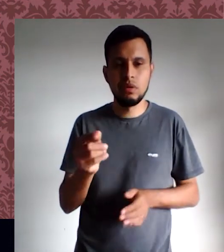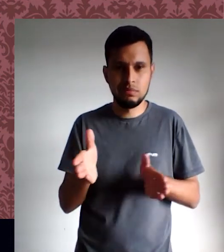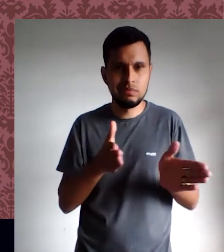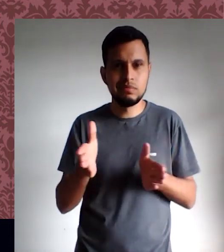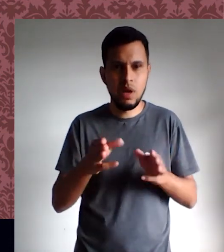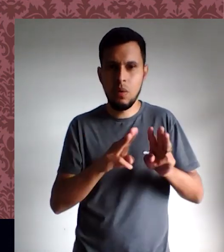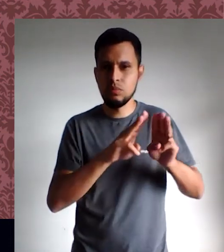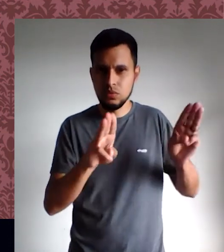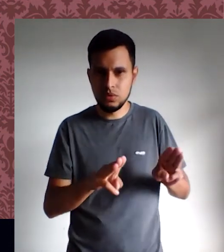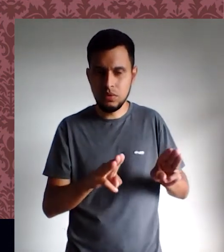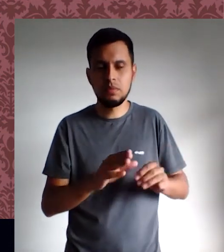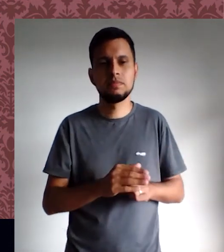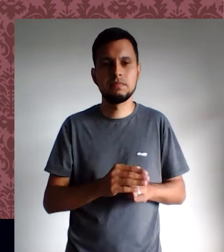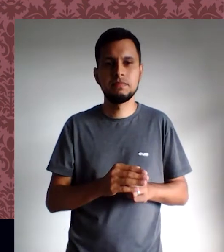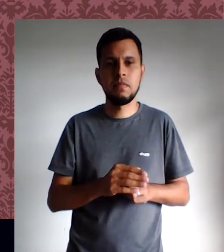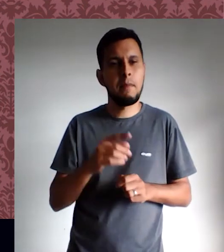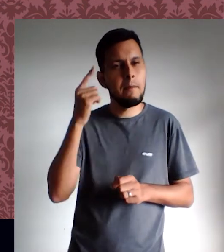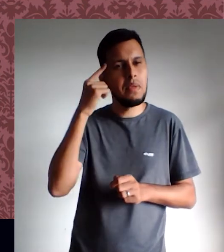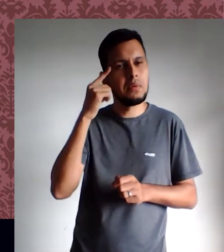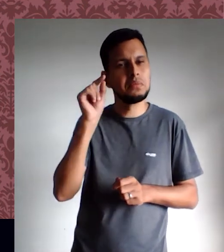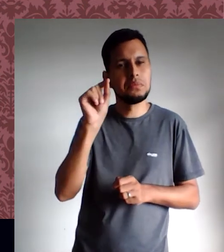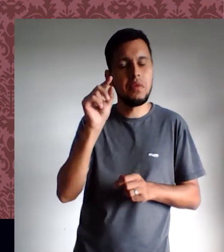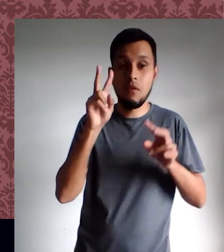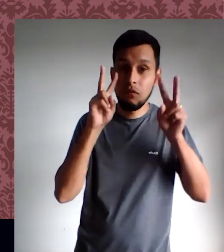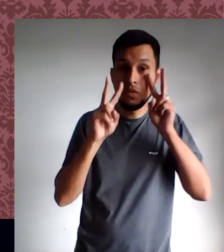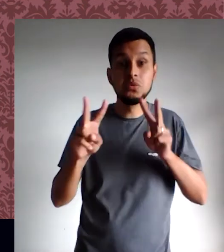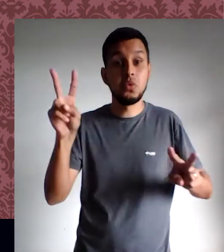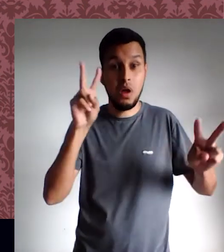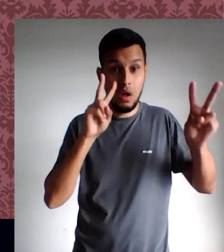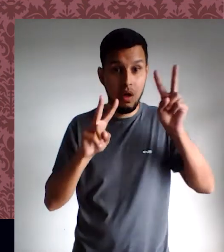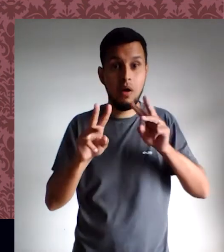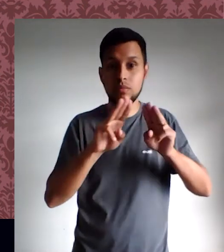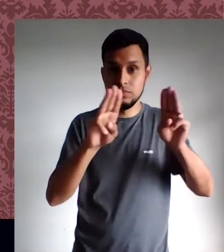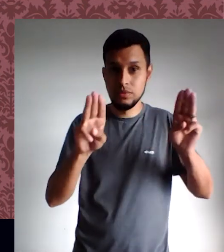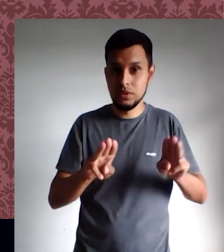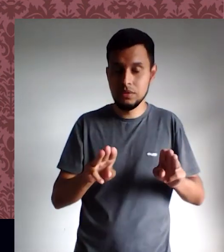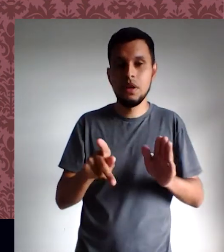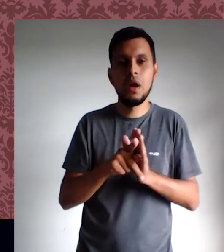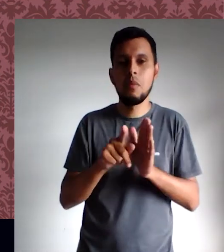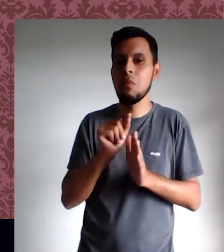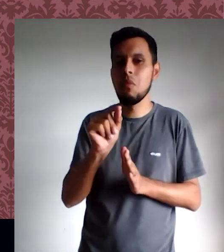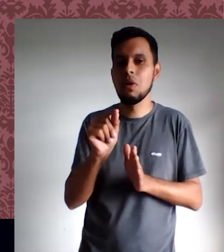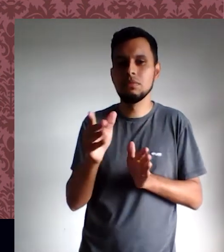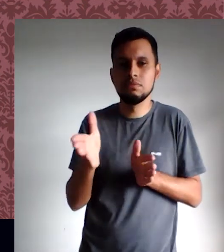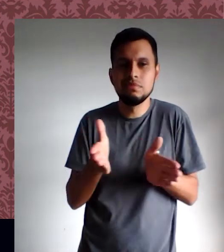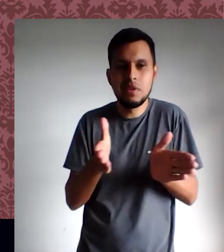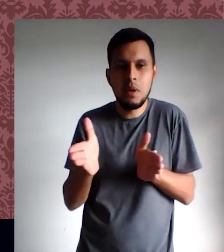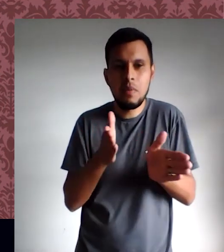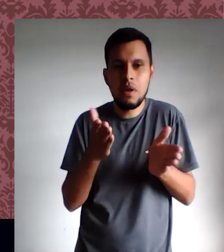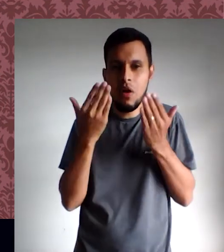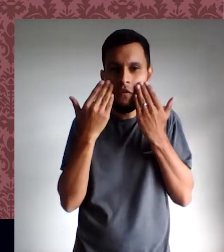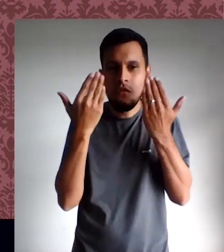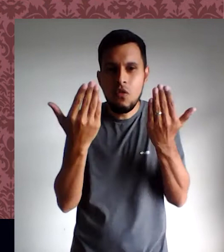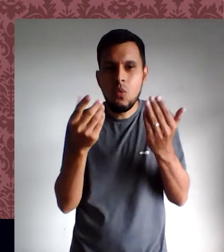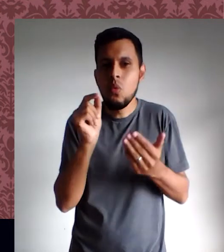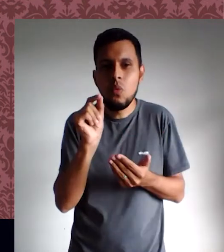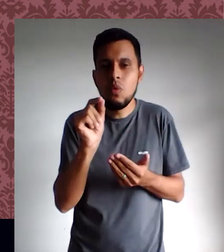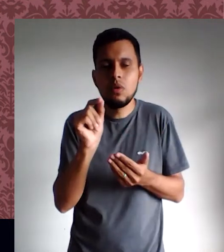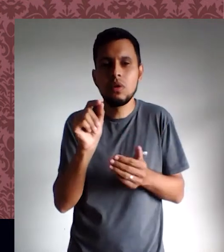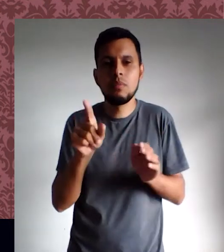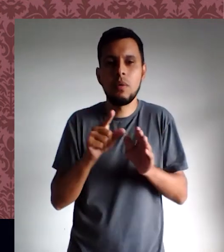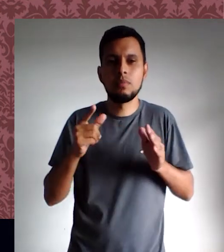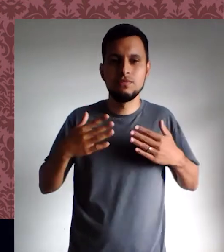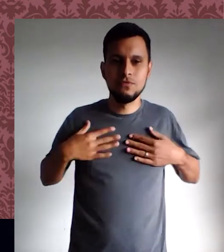museu é um espaço que é muito visual, eu acho que quase sempre é uma acessibilidade que está mais pronta no sentido da